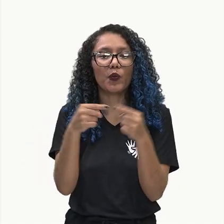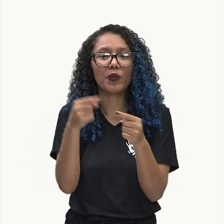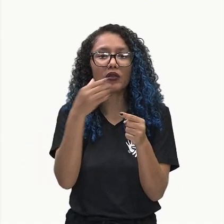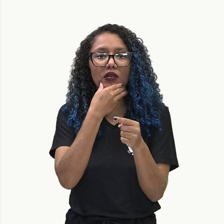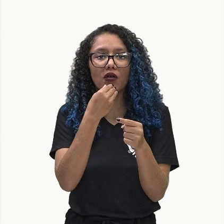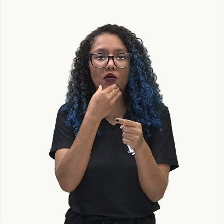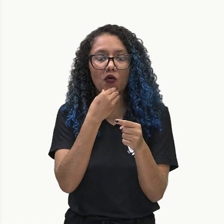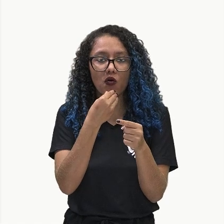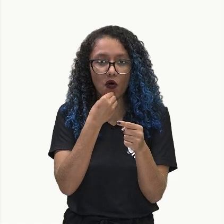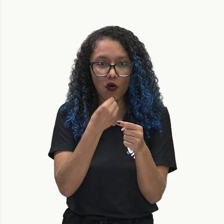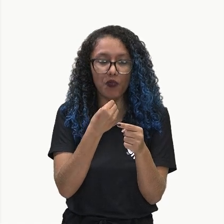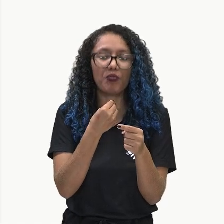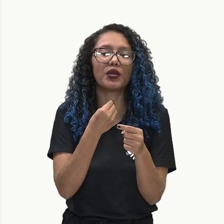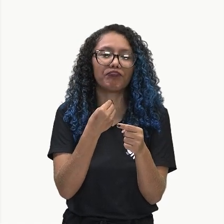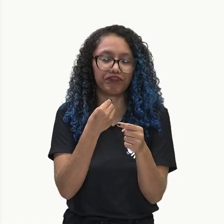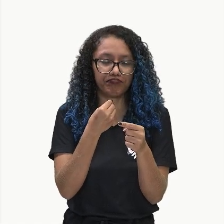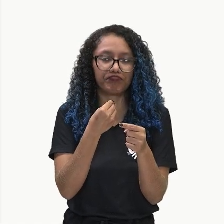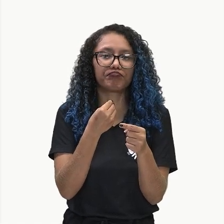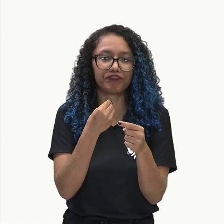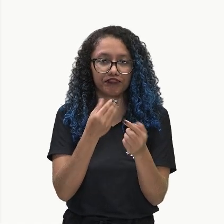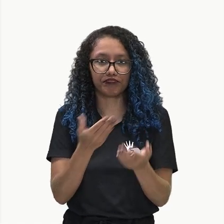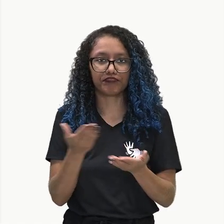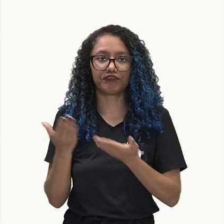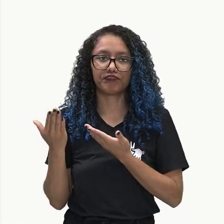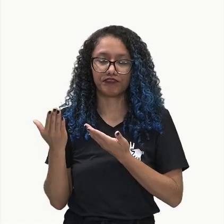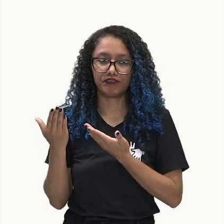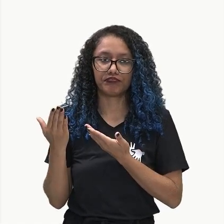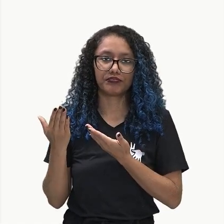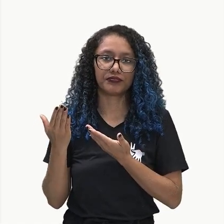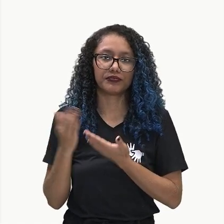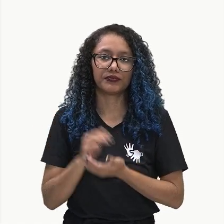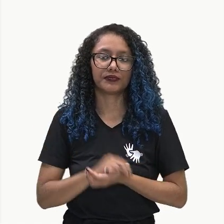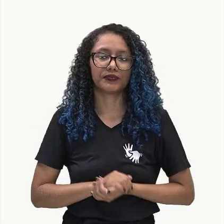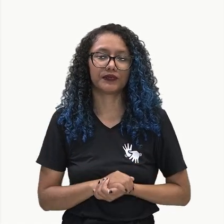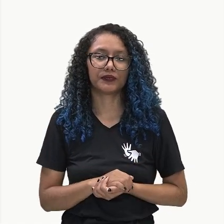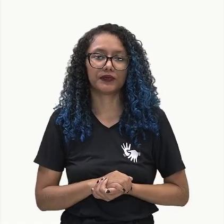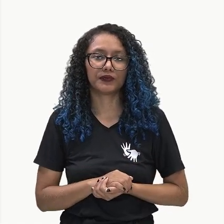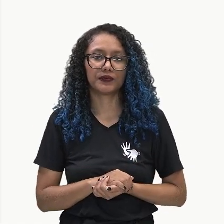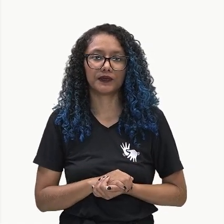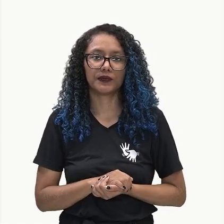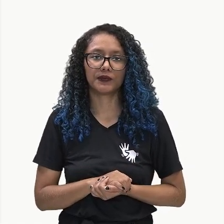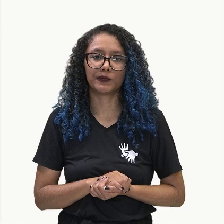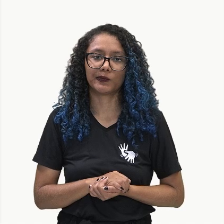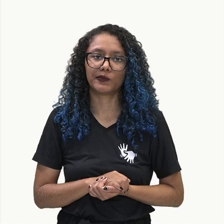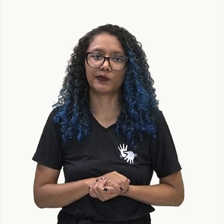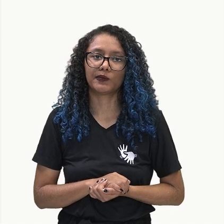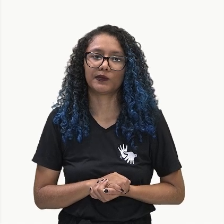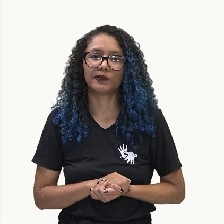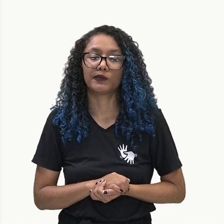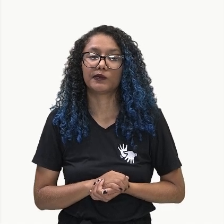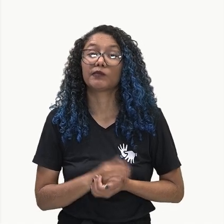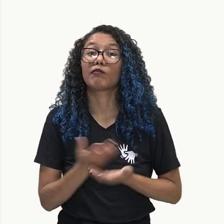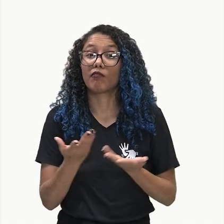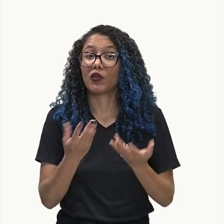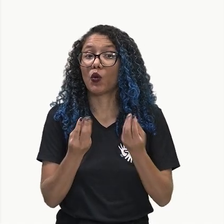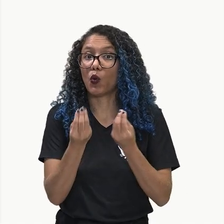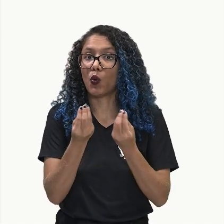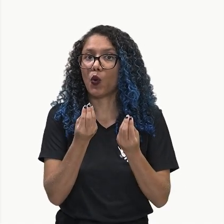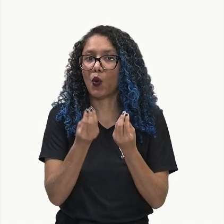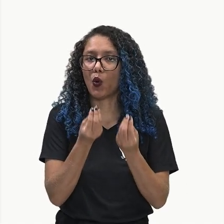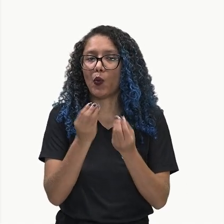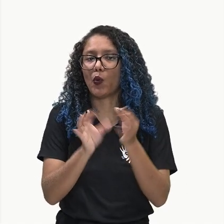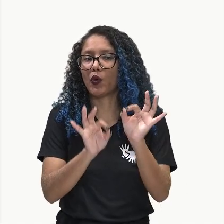pelota en el patio. Então, formação do masculino.